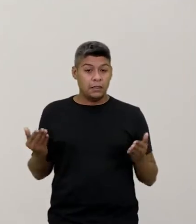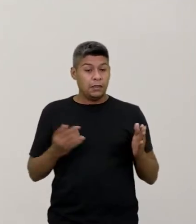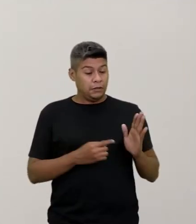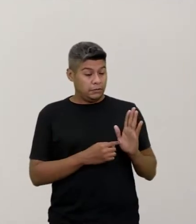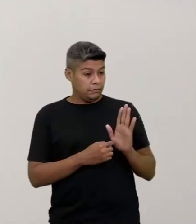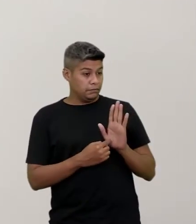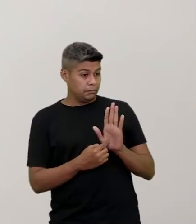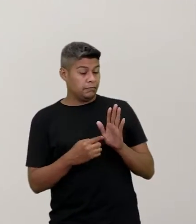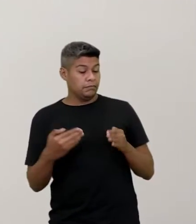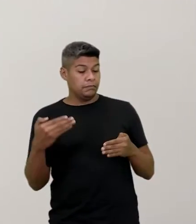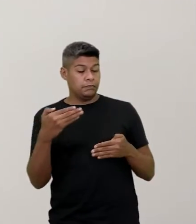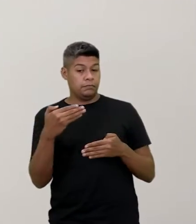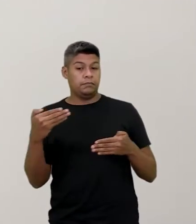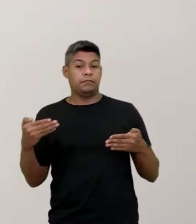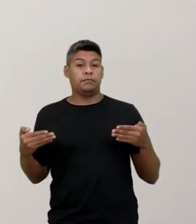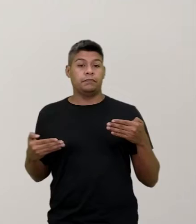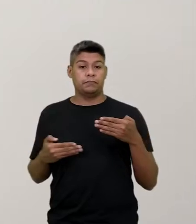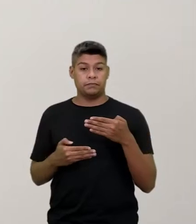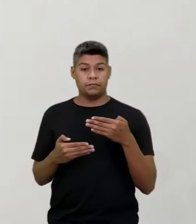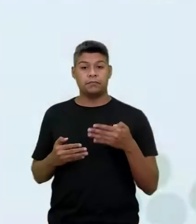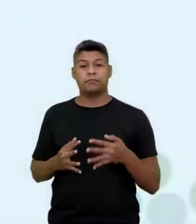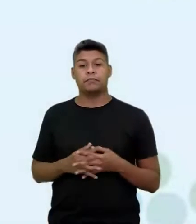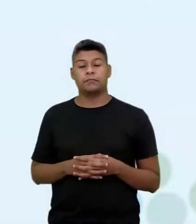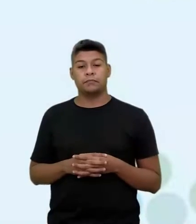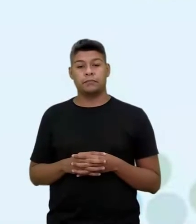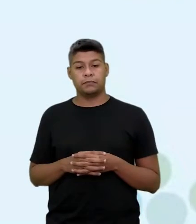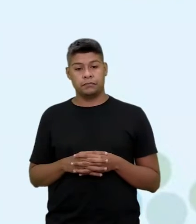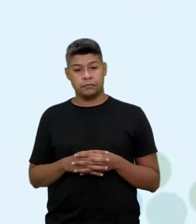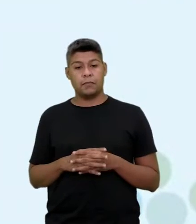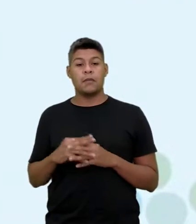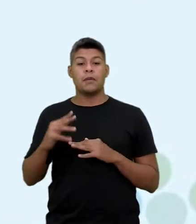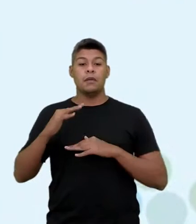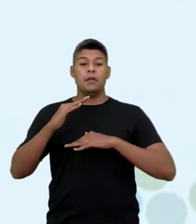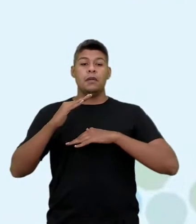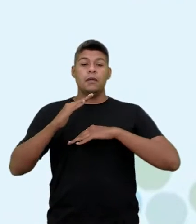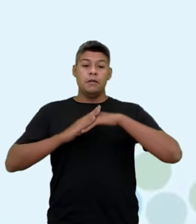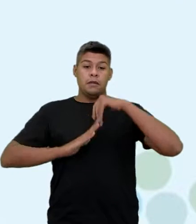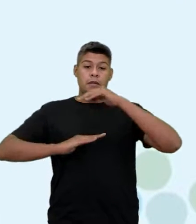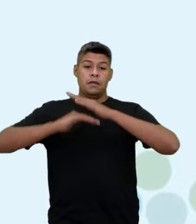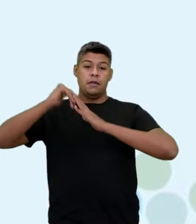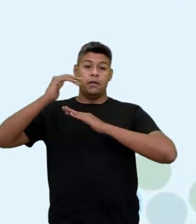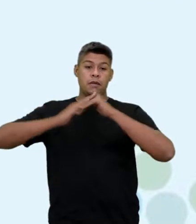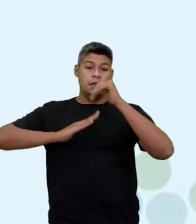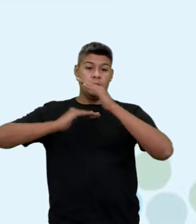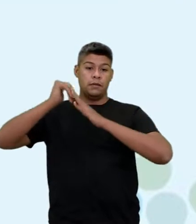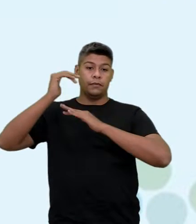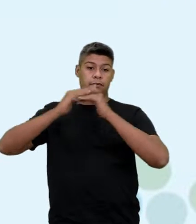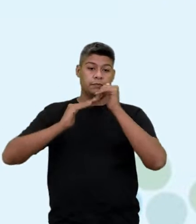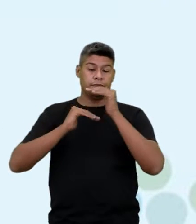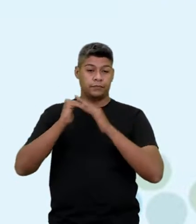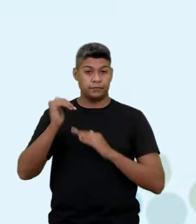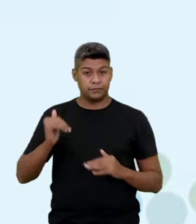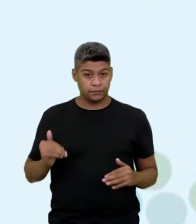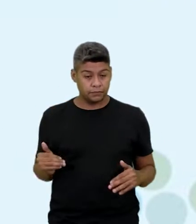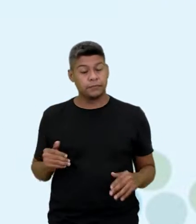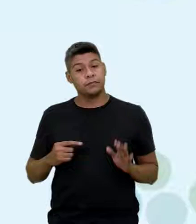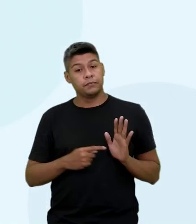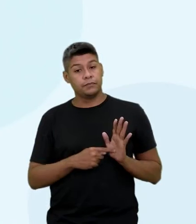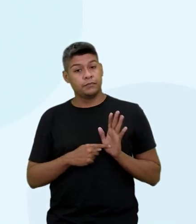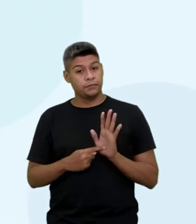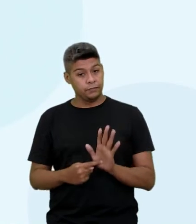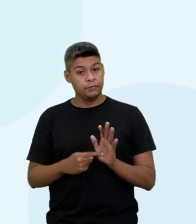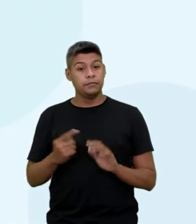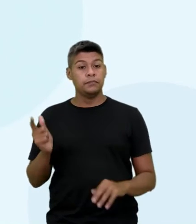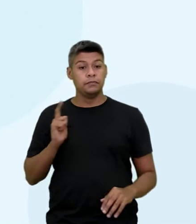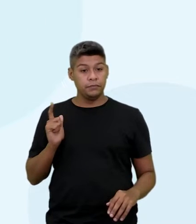uns slides para vocês, que são das habilidades, que eu não vou ler para poupar o tempo, mas para mostrar que